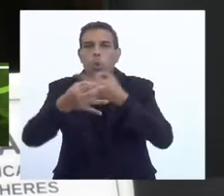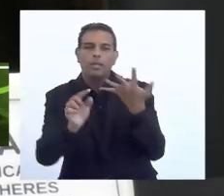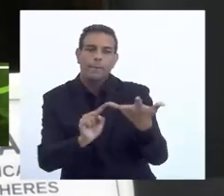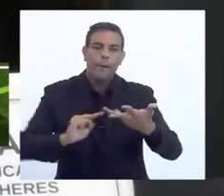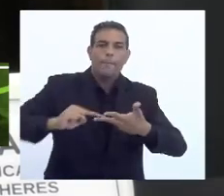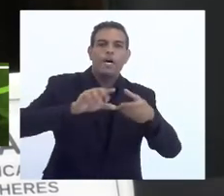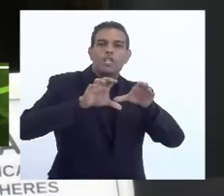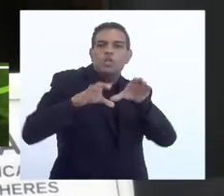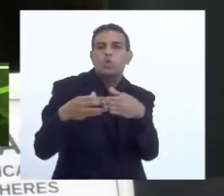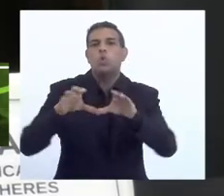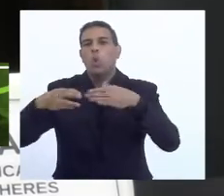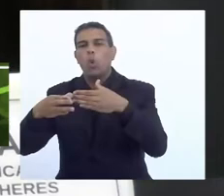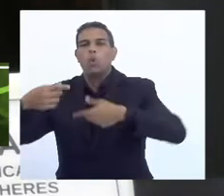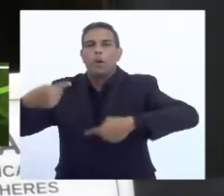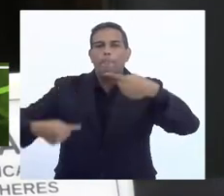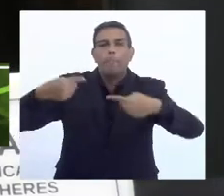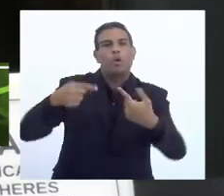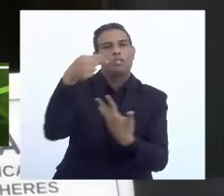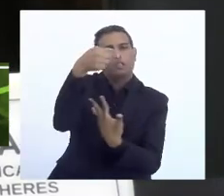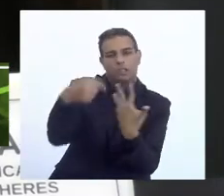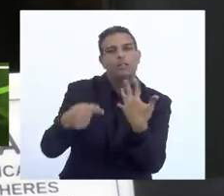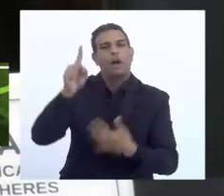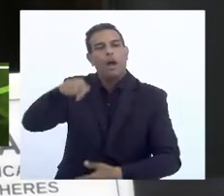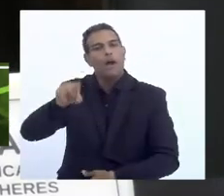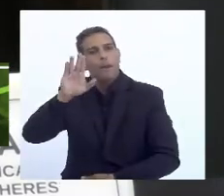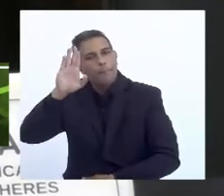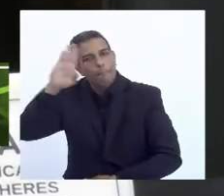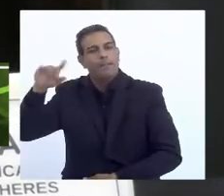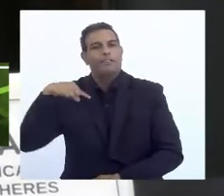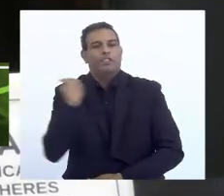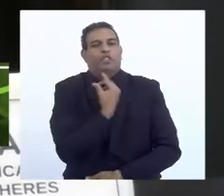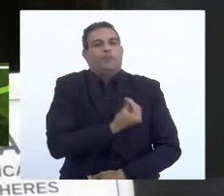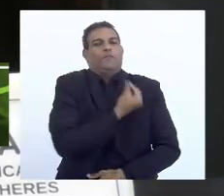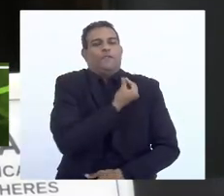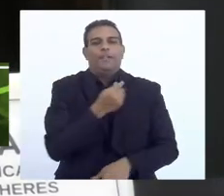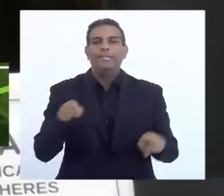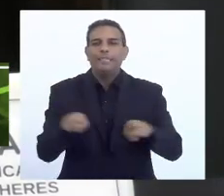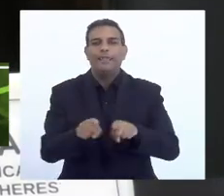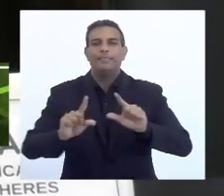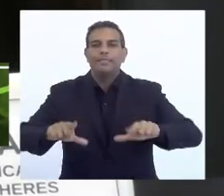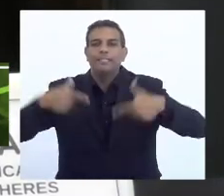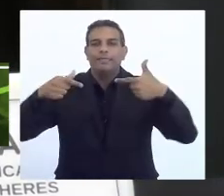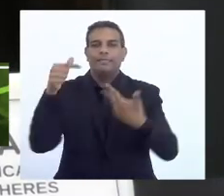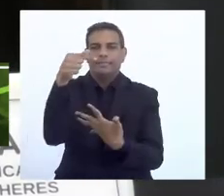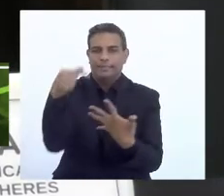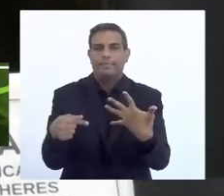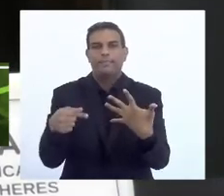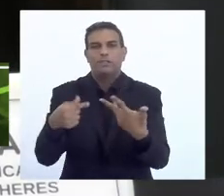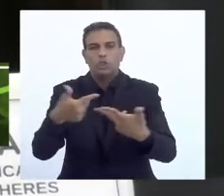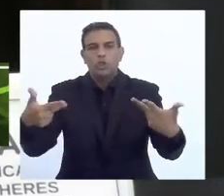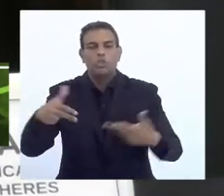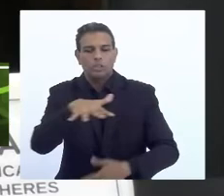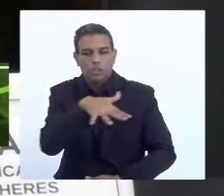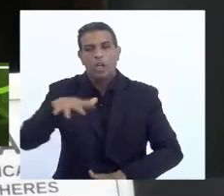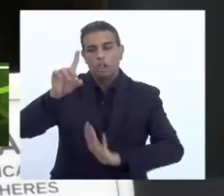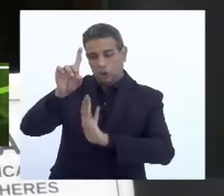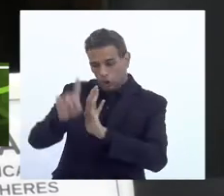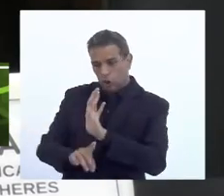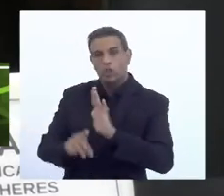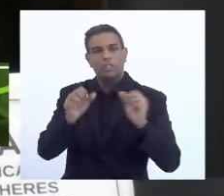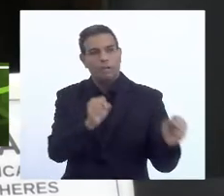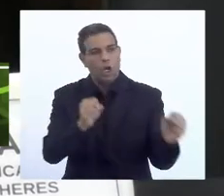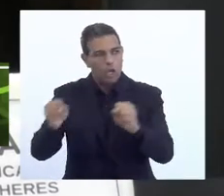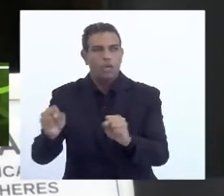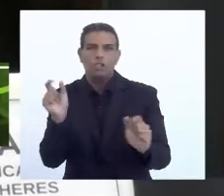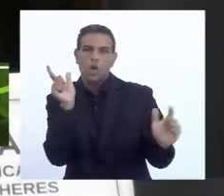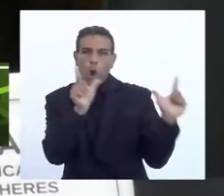elaboração coletiva de políticas públicas é fundamental para que nossas vidas sejam contempladas e, para além disso, que nossos direitos sejam